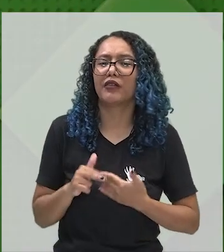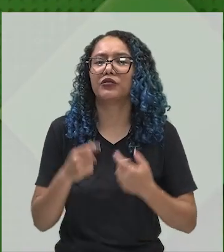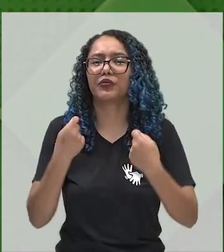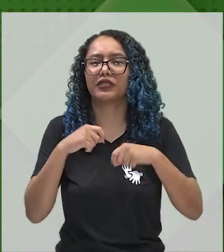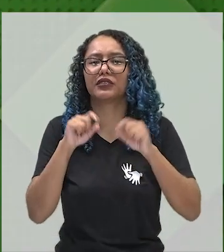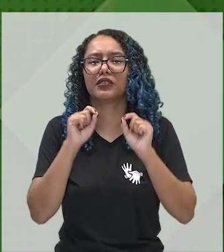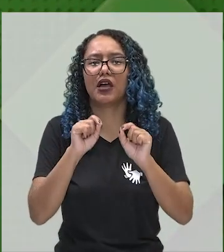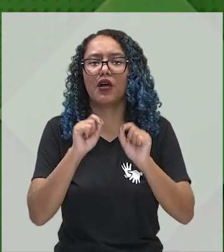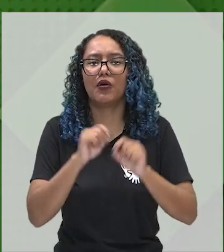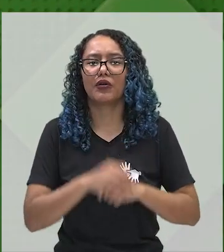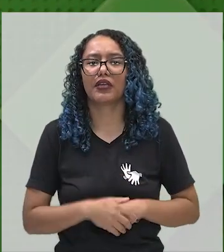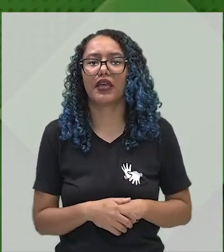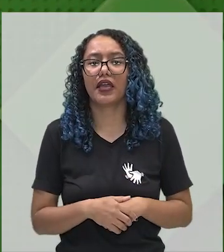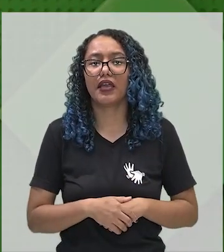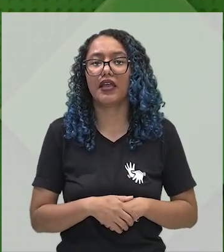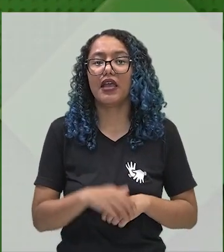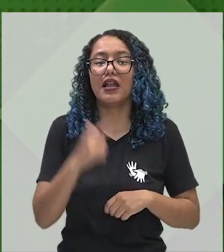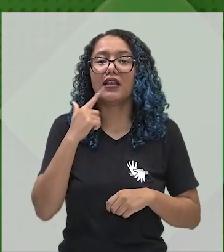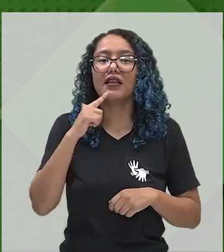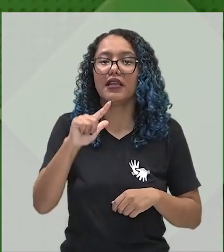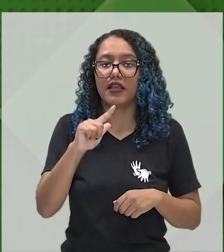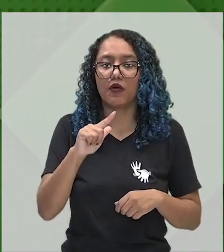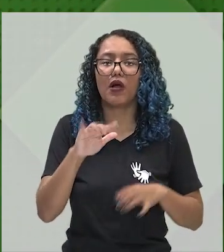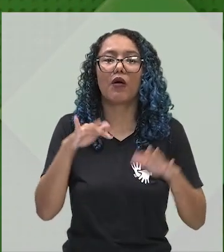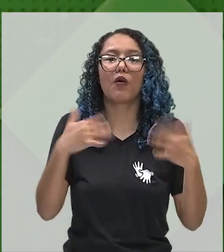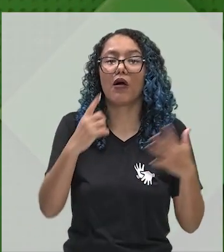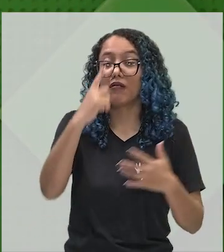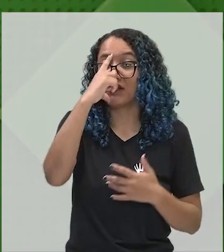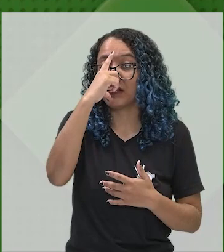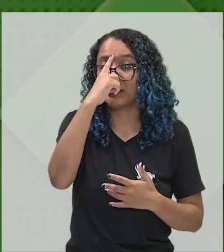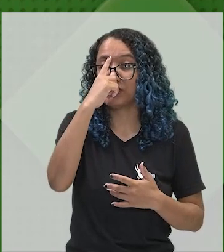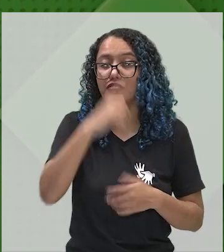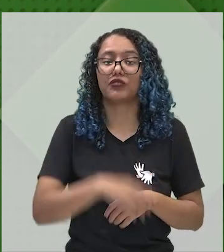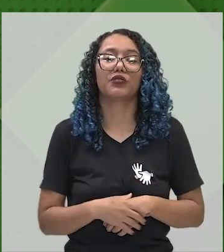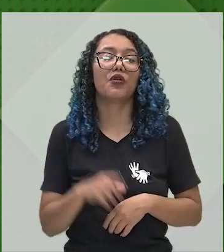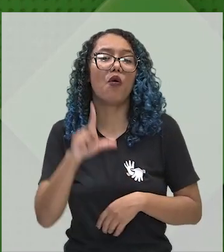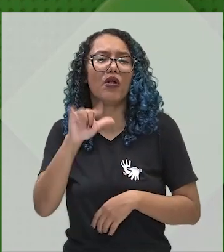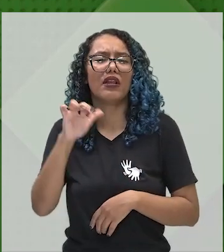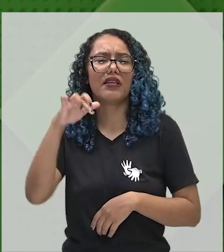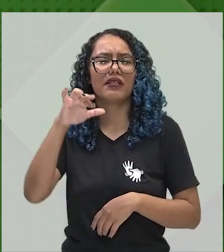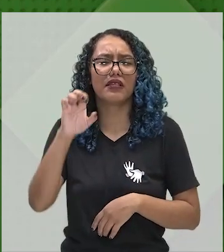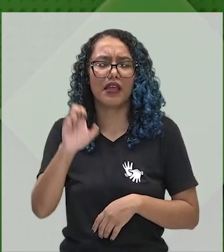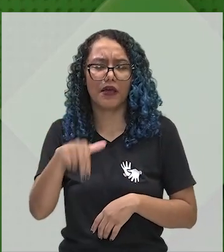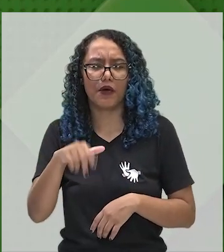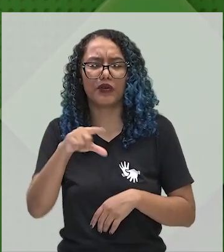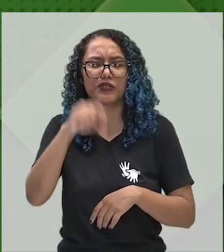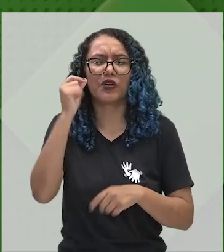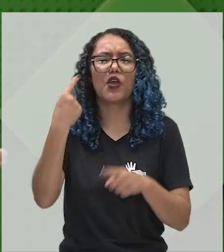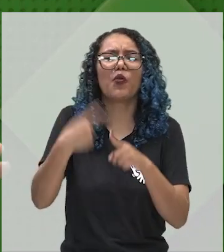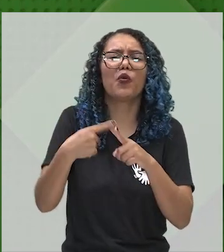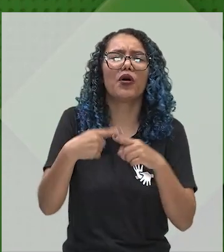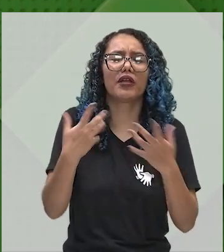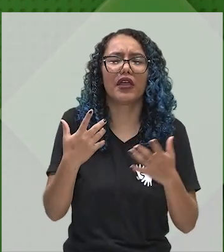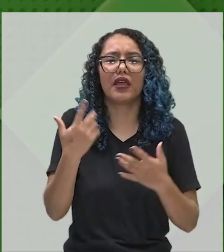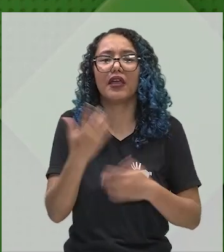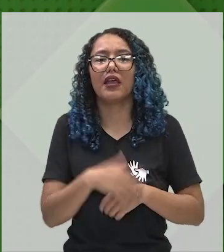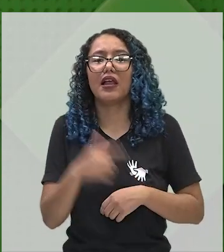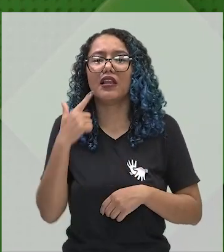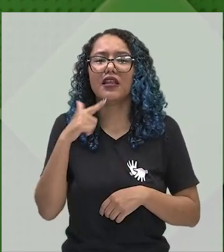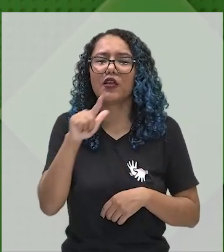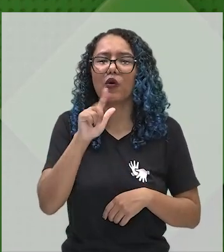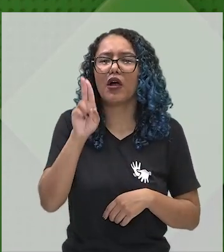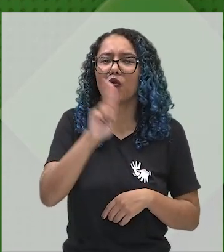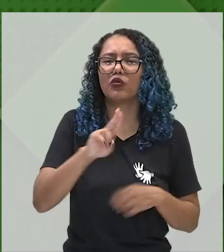vir escrita numa língua que é o latim. Linneu escolheu essa língua, o latim, porque é um idioma já morto, que não vai mais